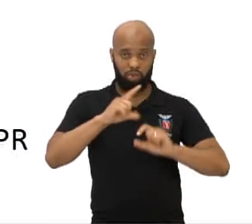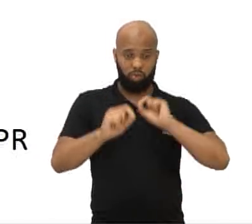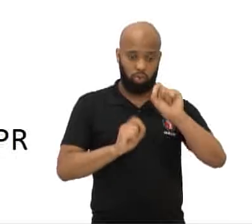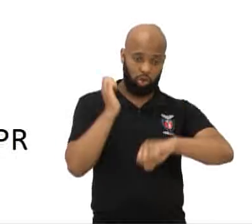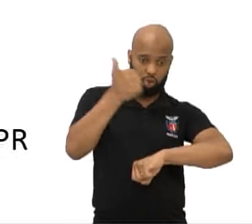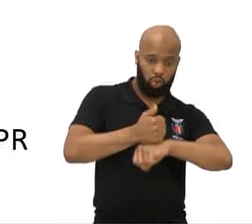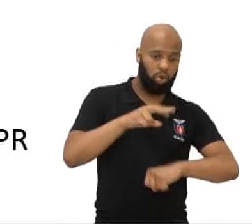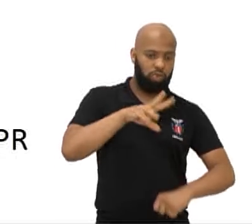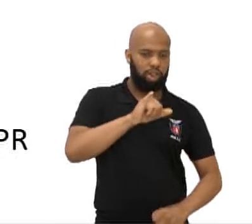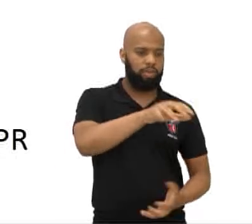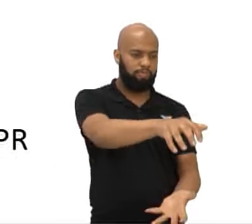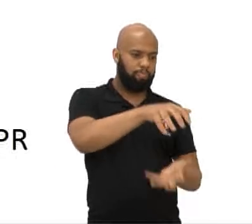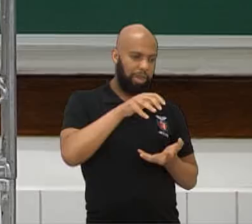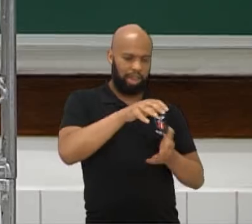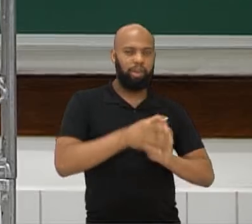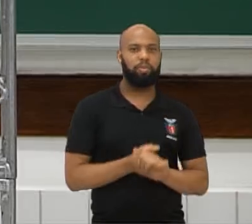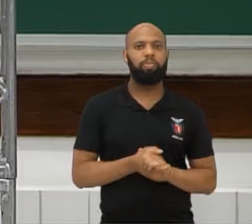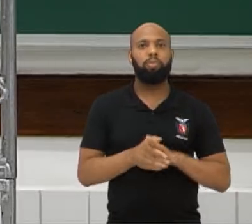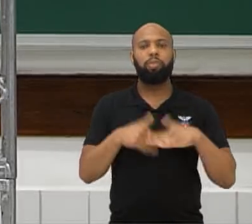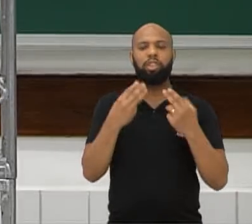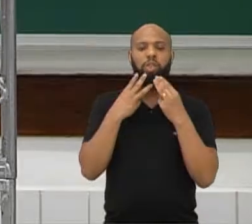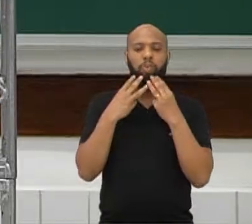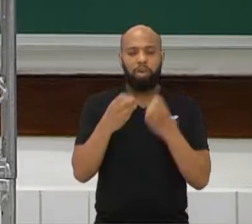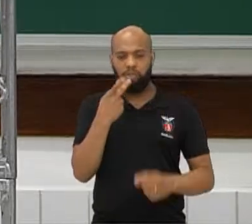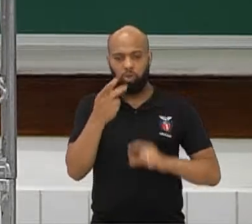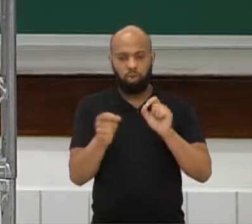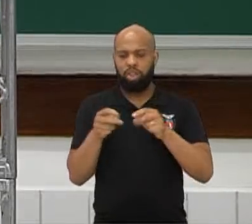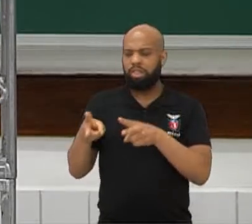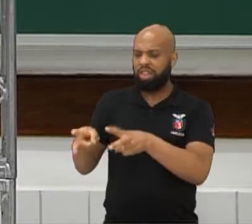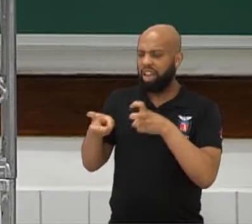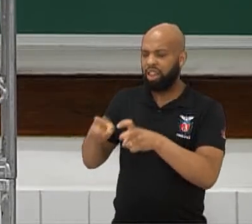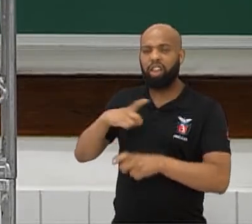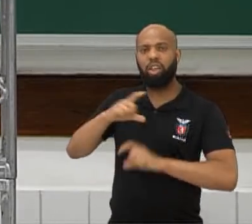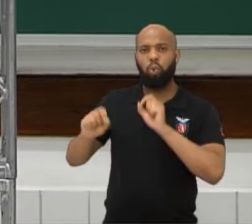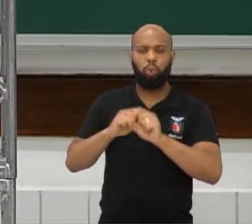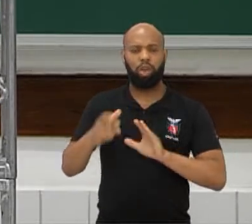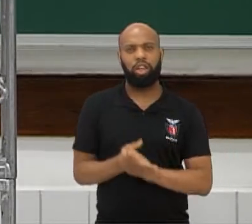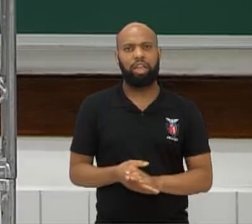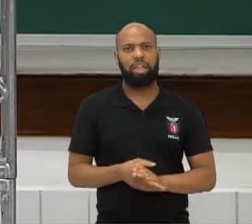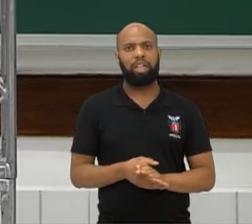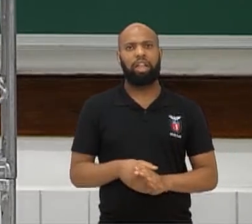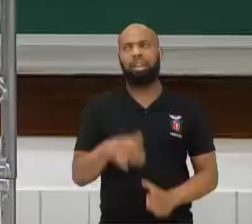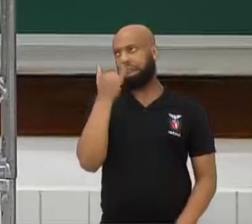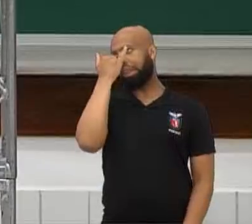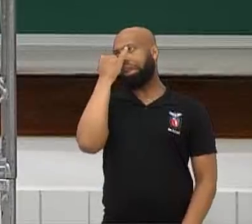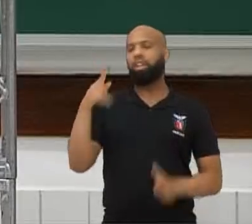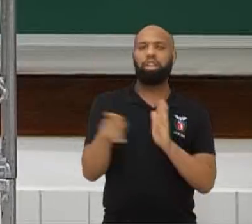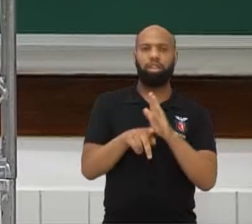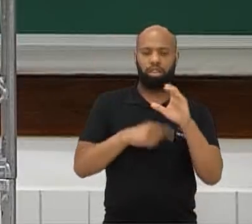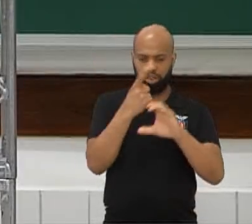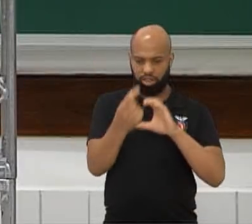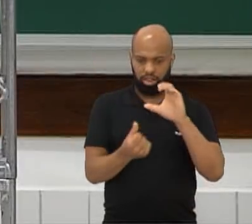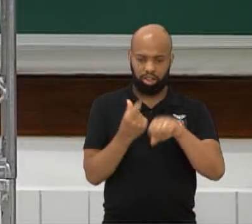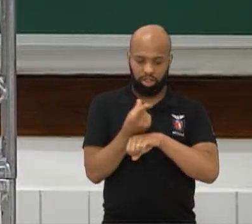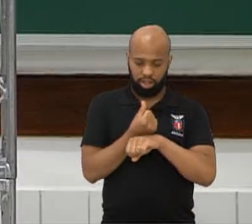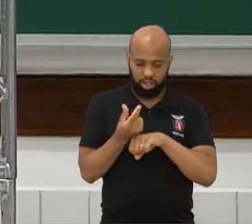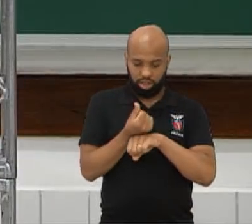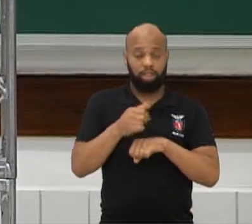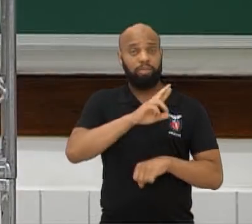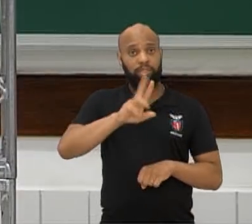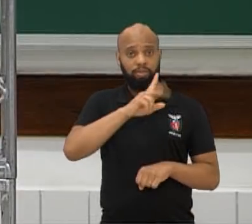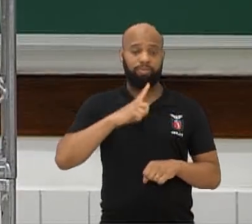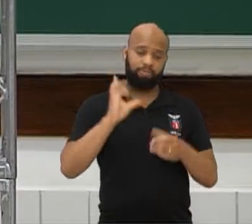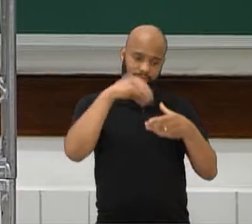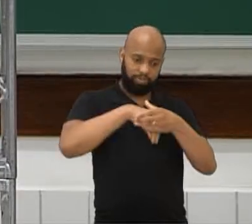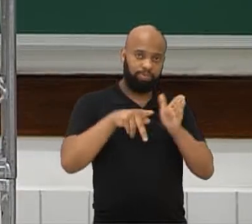se apropriar. Então, o que o Marx fala? Que a exploração, ela não é um acidente do capitalismo, ela faz parte do